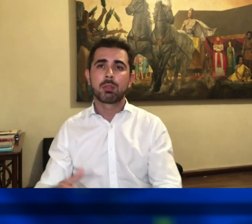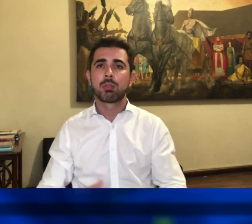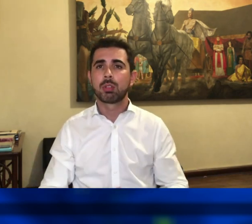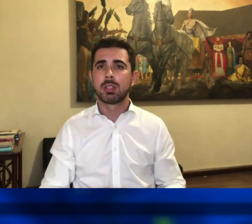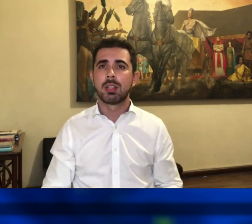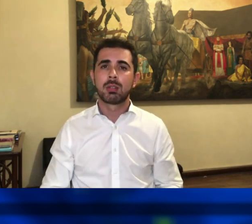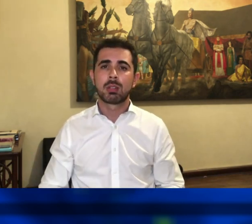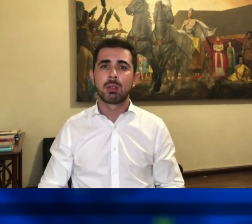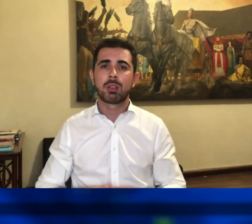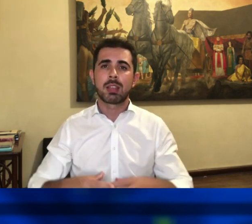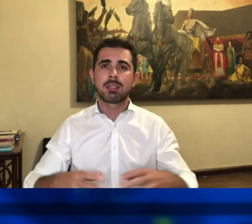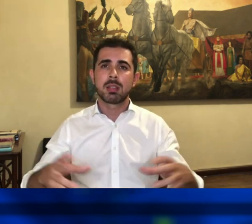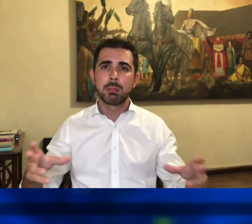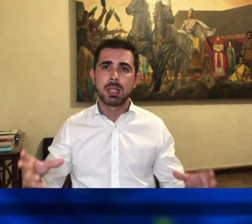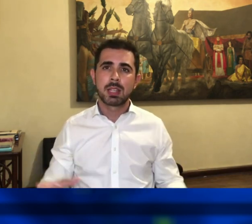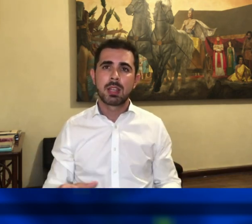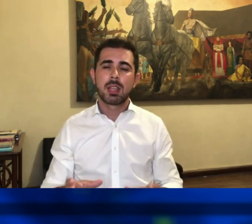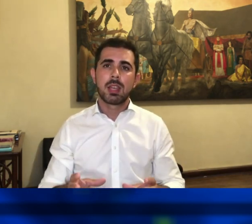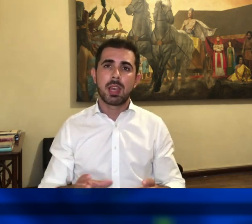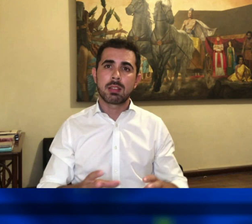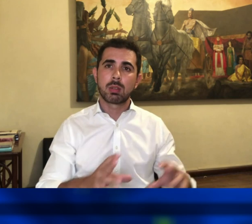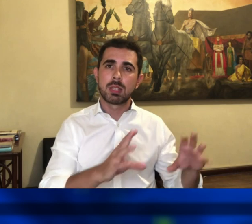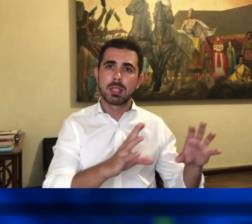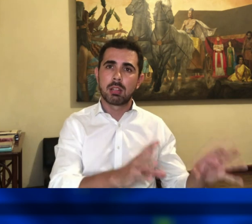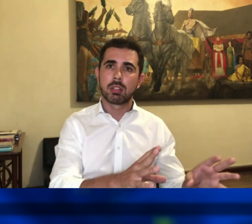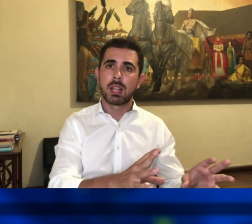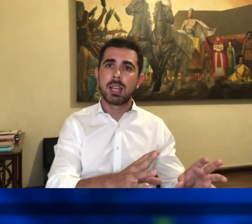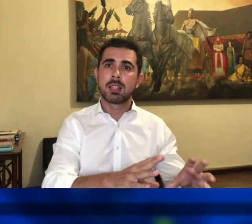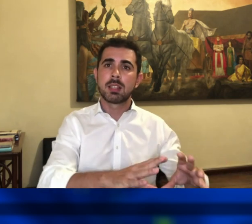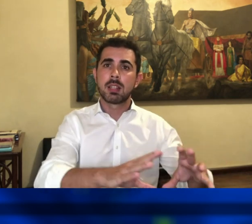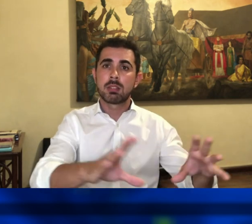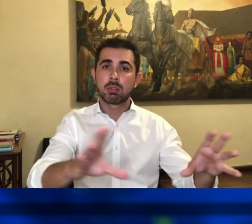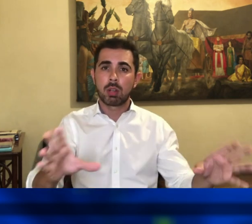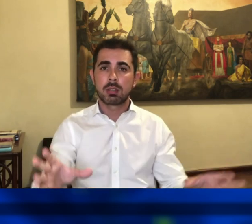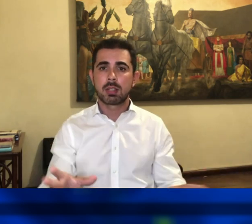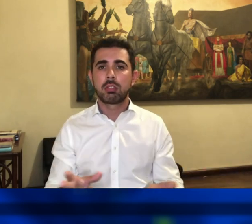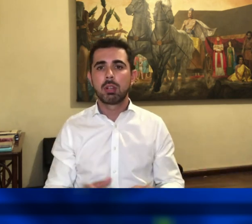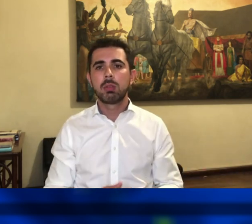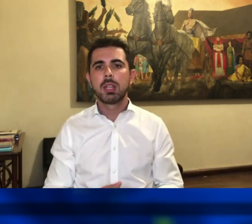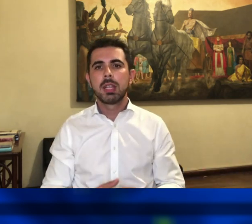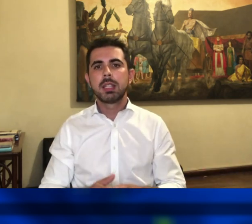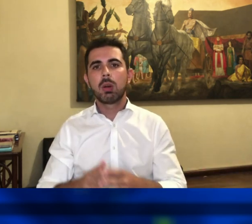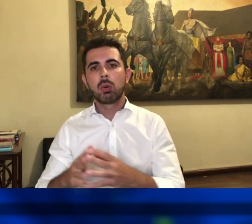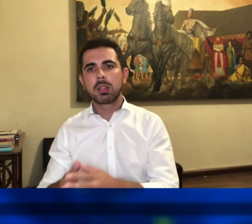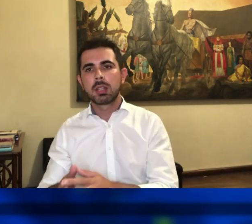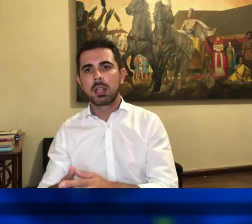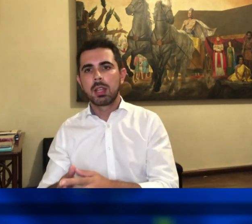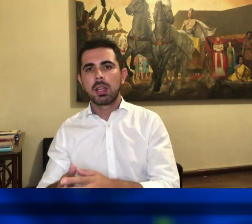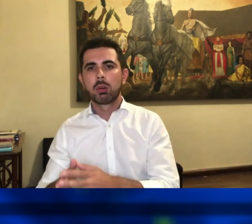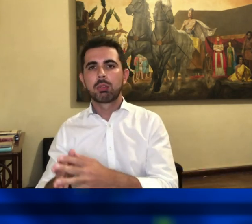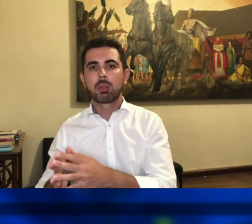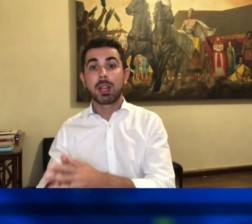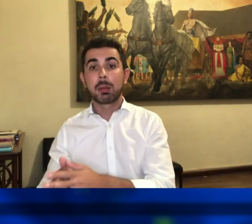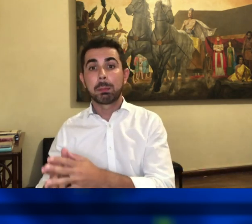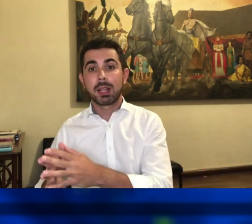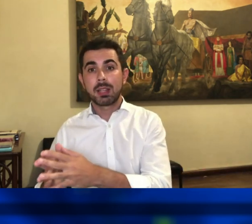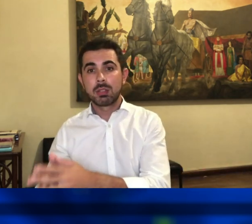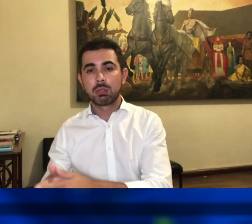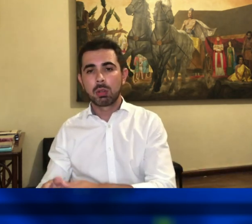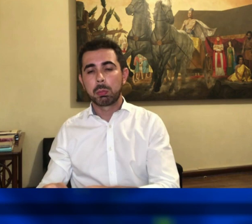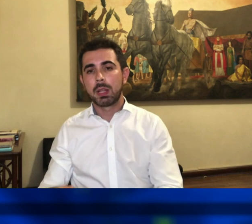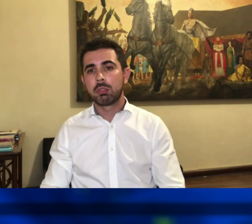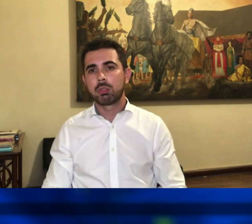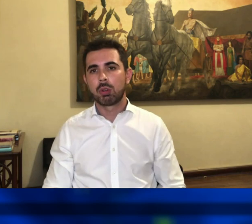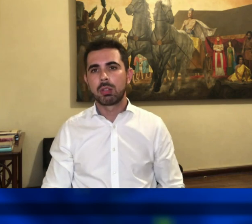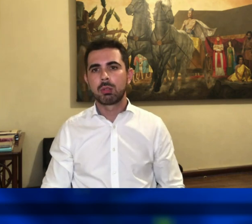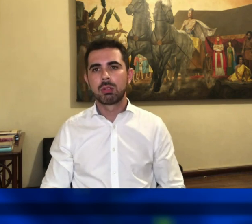lá funcionando, então vai receber essa unidade lá e atender as escolas da região. E a outra é o Solar Paraíso,